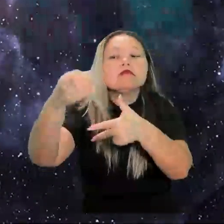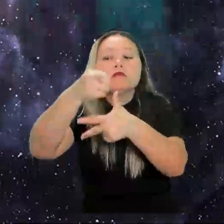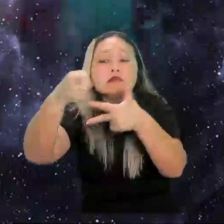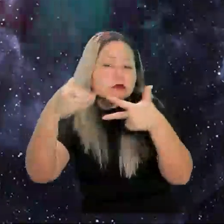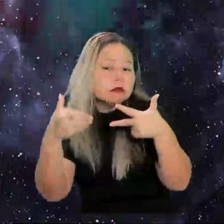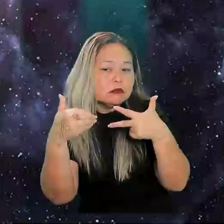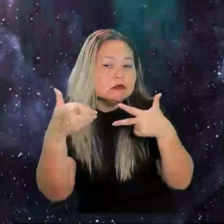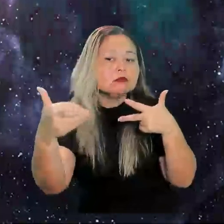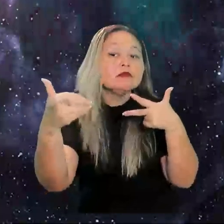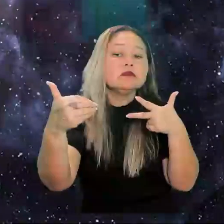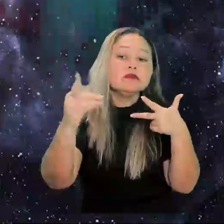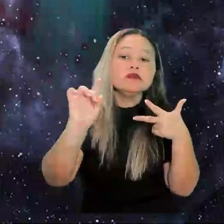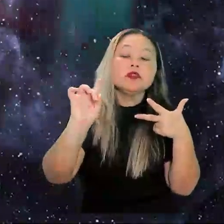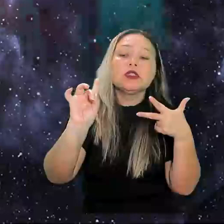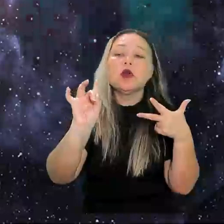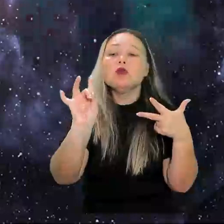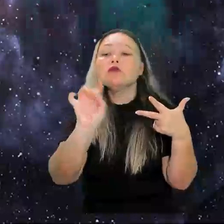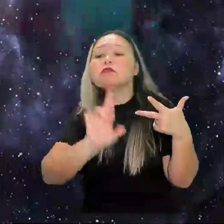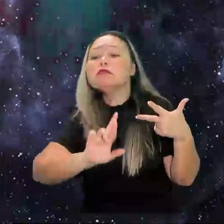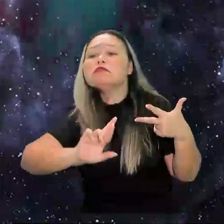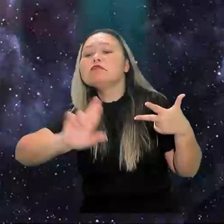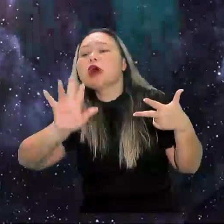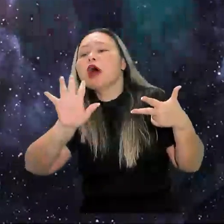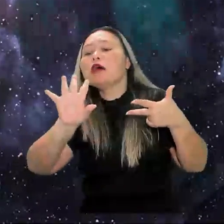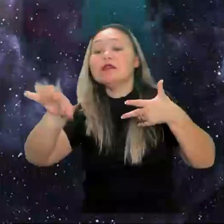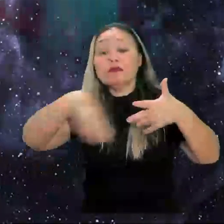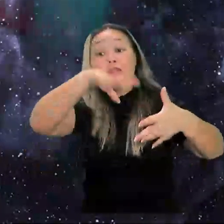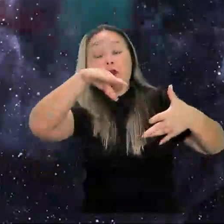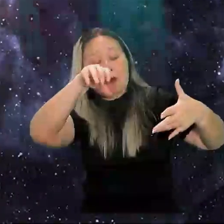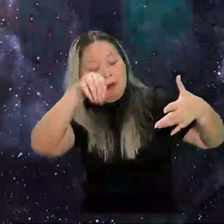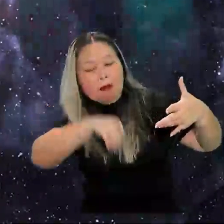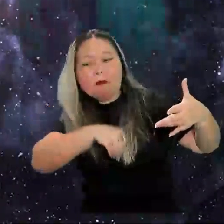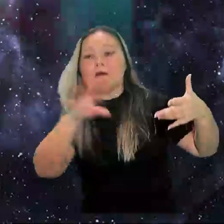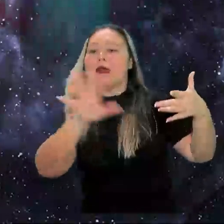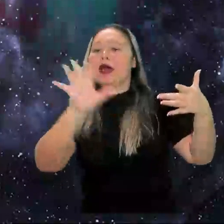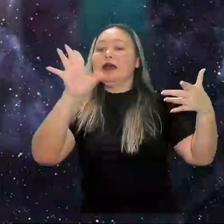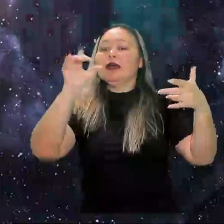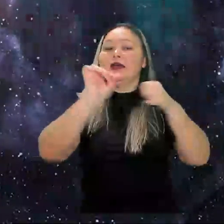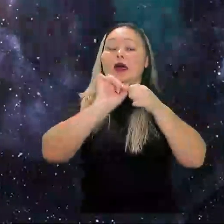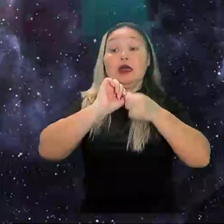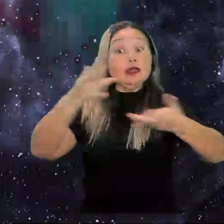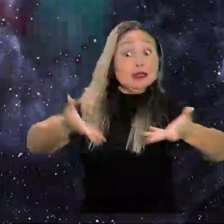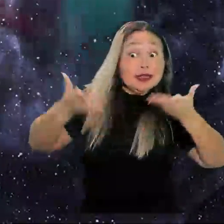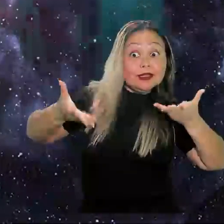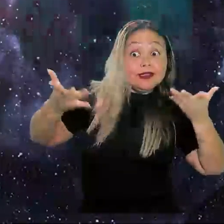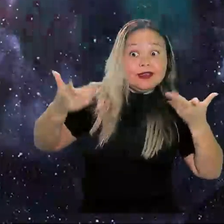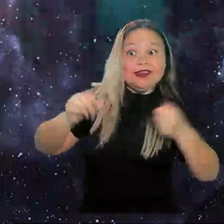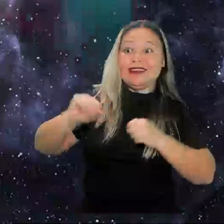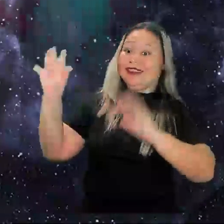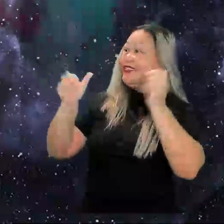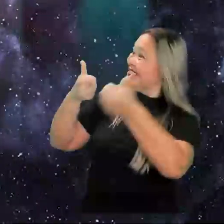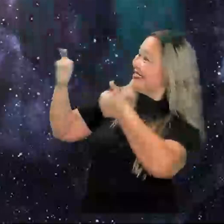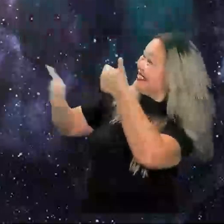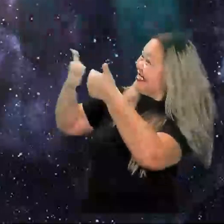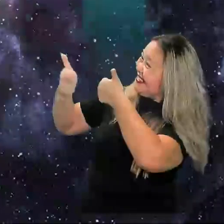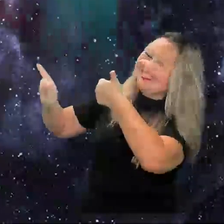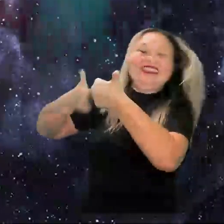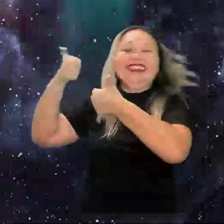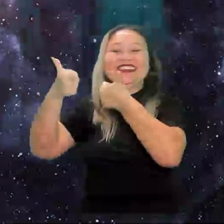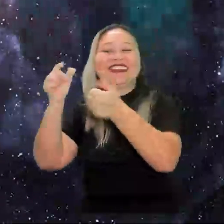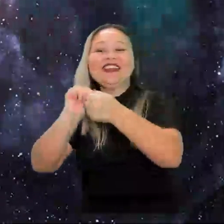Enem ativar, de um modelo assim meio matemático, né? E tem que estar animado, né? A professora Adelina tá